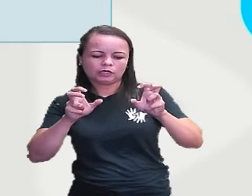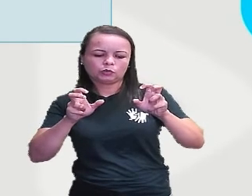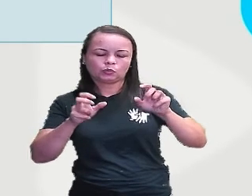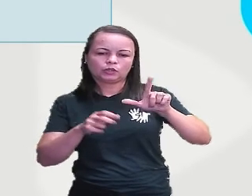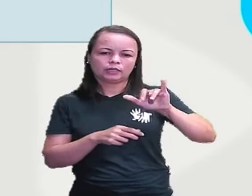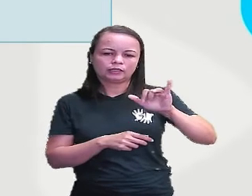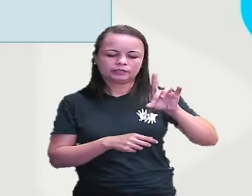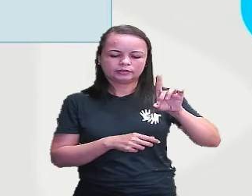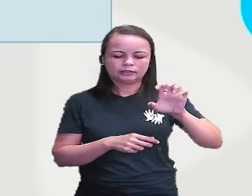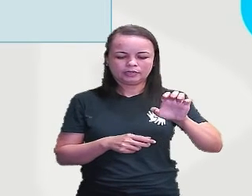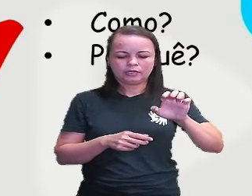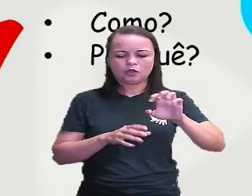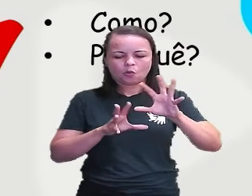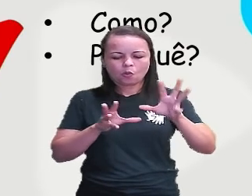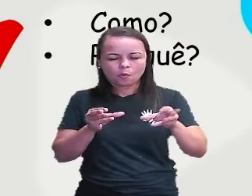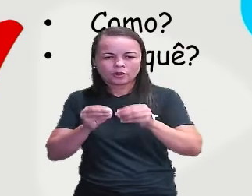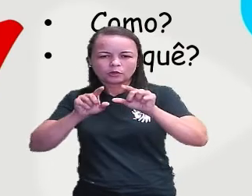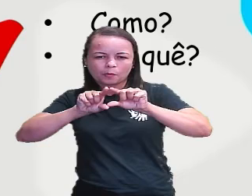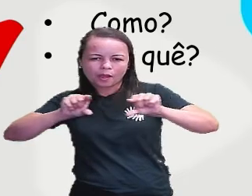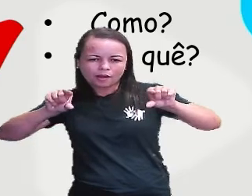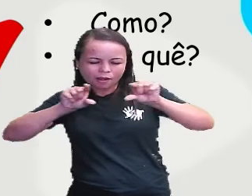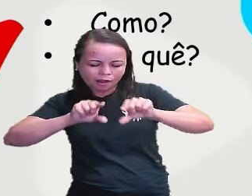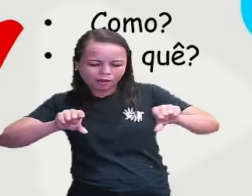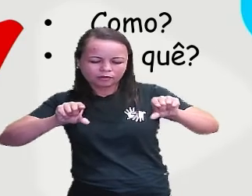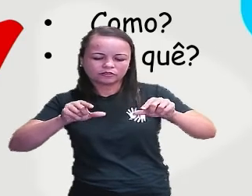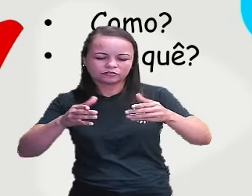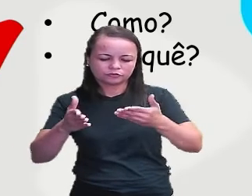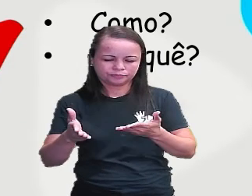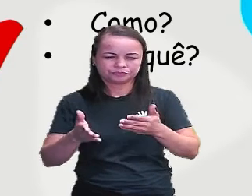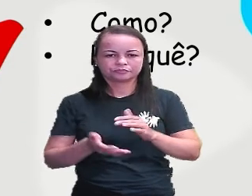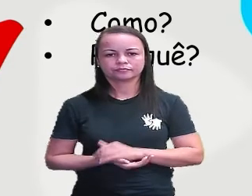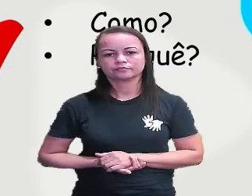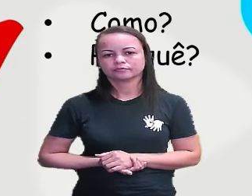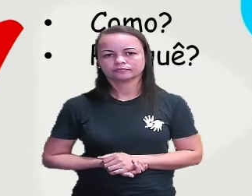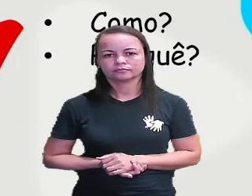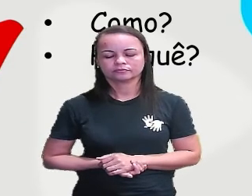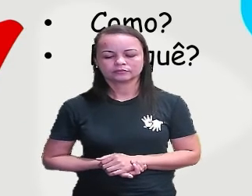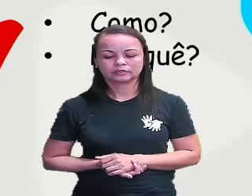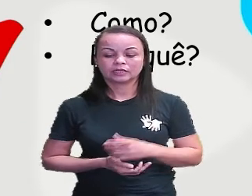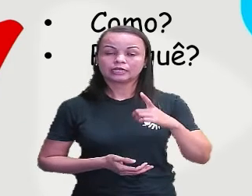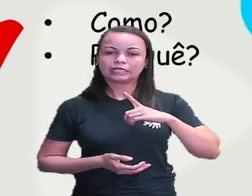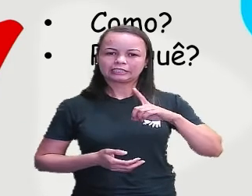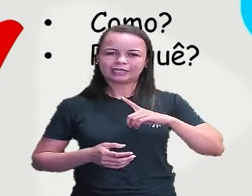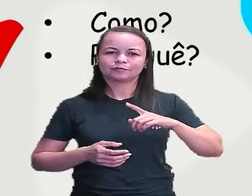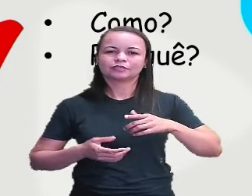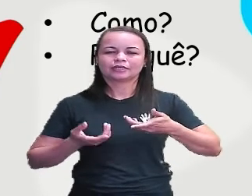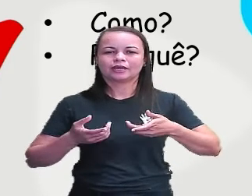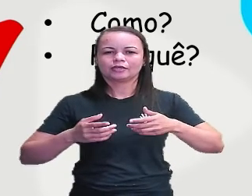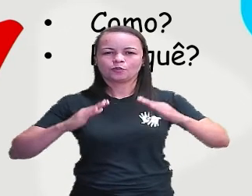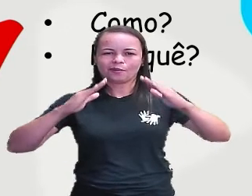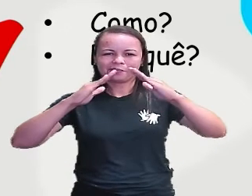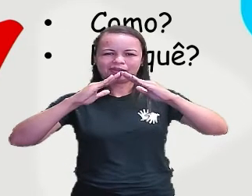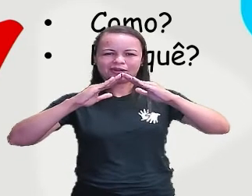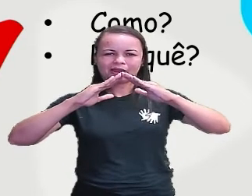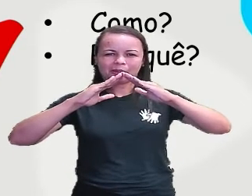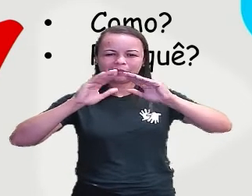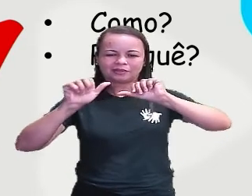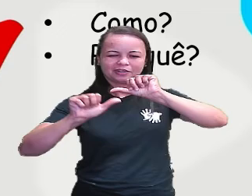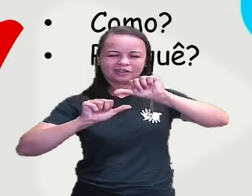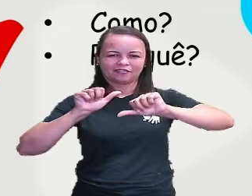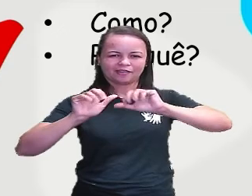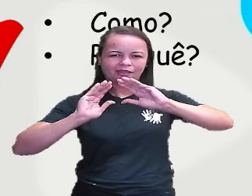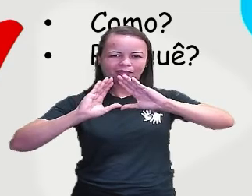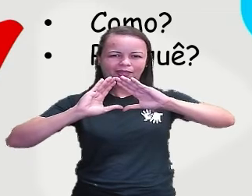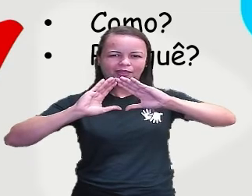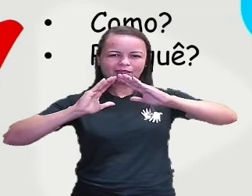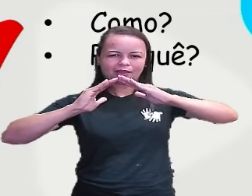detalhes dos fatos. E aí temos aqui uma pirâmide invertida, né? Que temos o